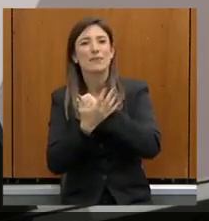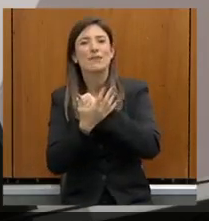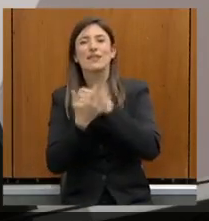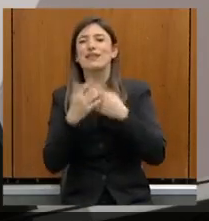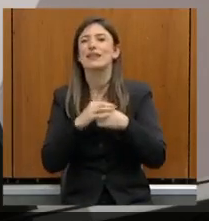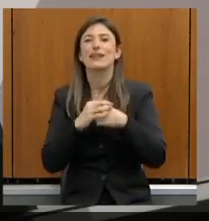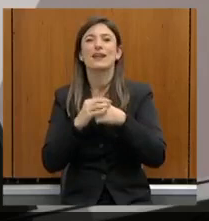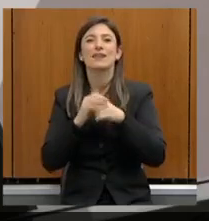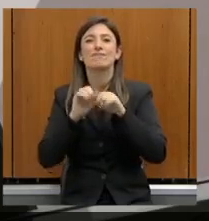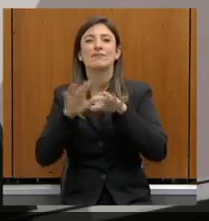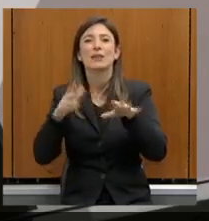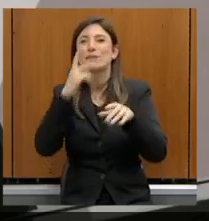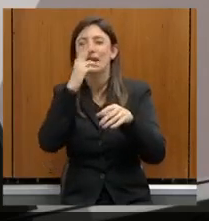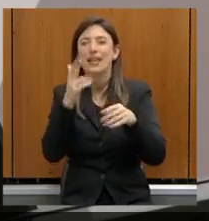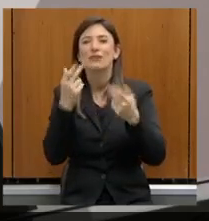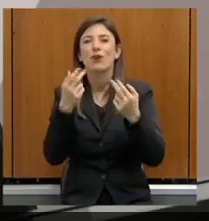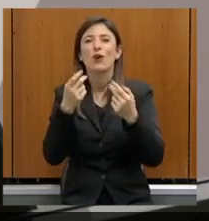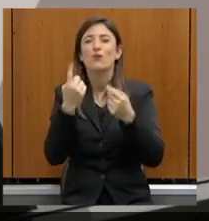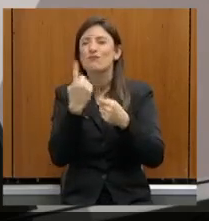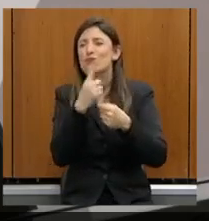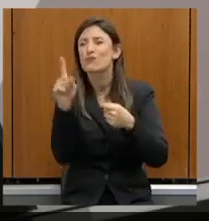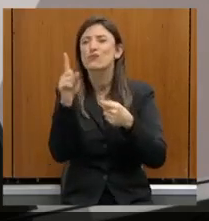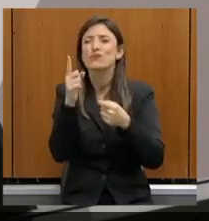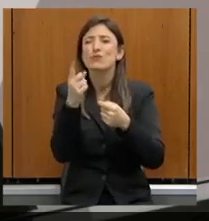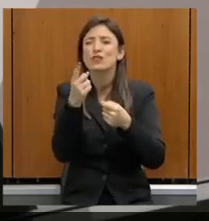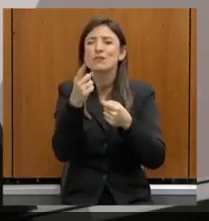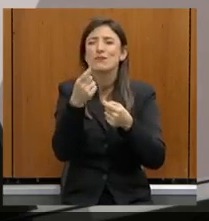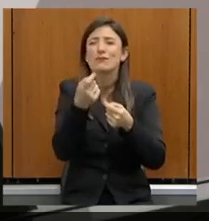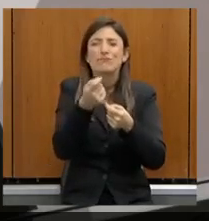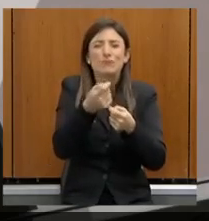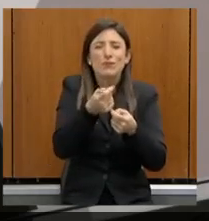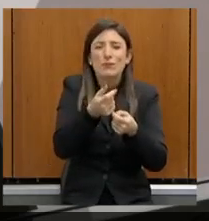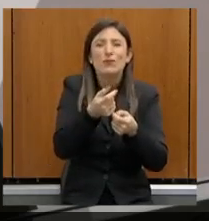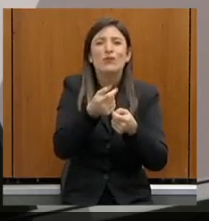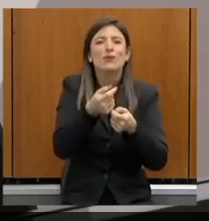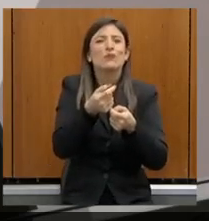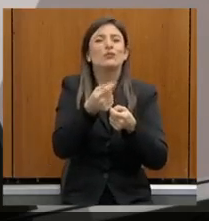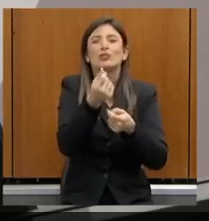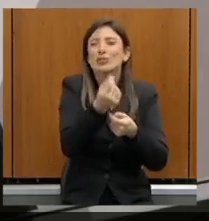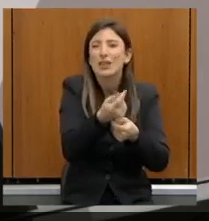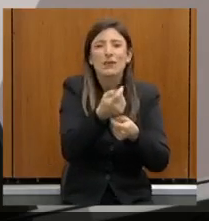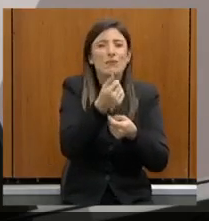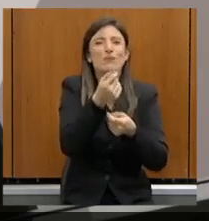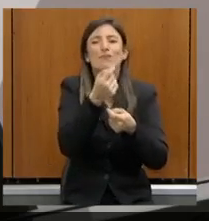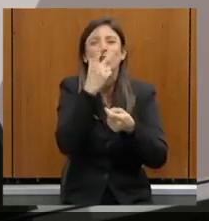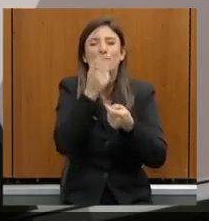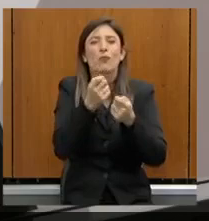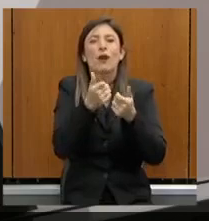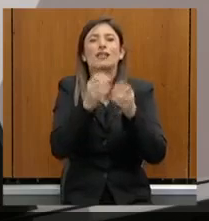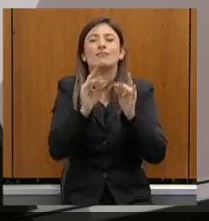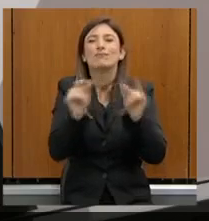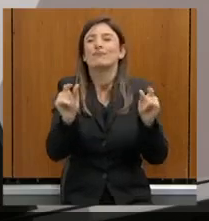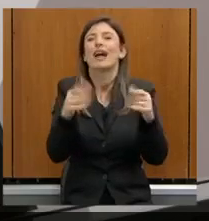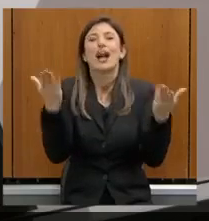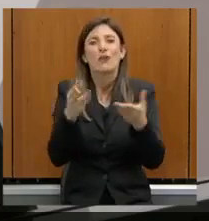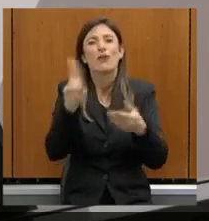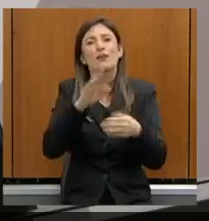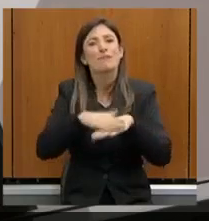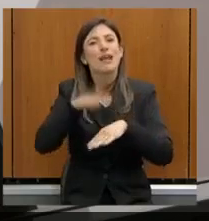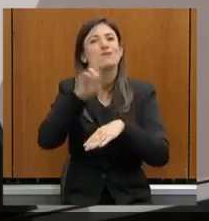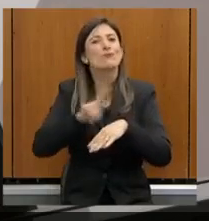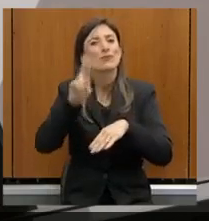moedinha, hoje nós temos as igrejas, vão ter que se reinventar com o cartão de crédito. O dinheiro acabou, a vida mudou,